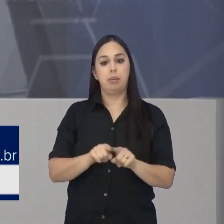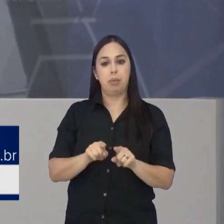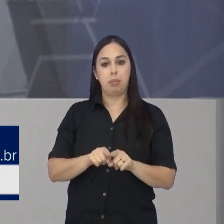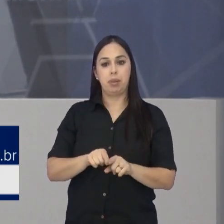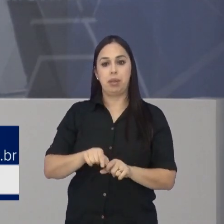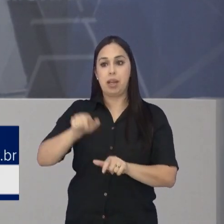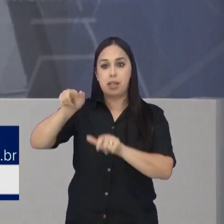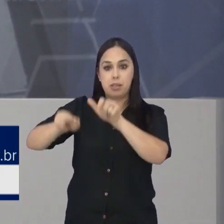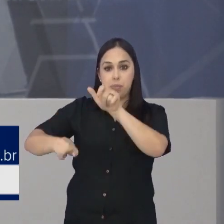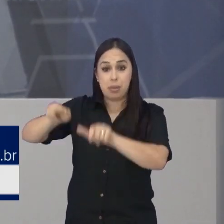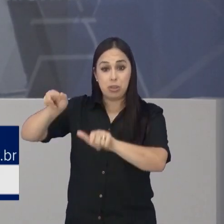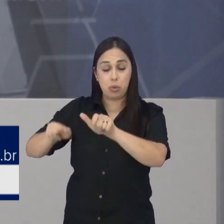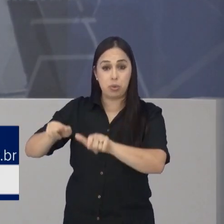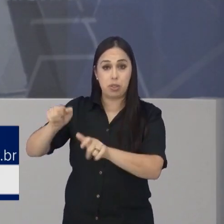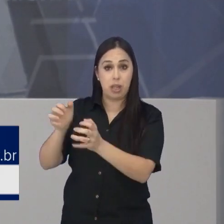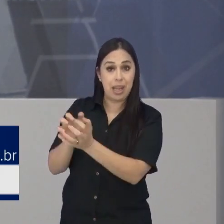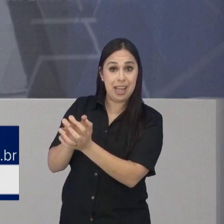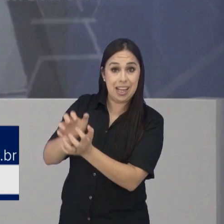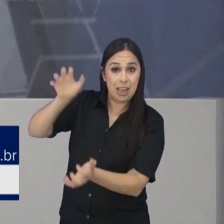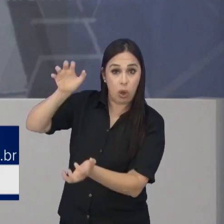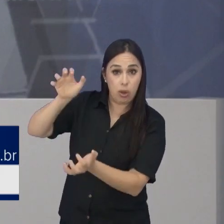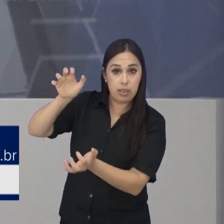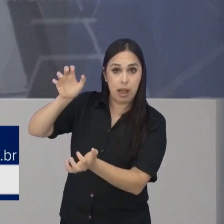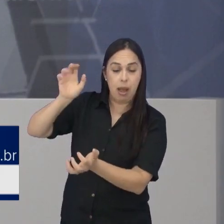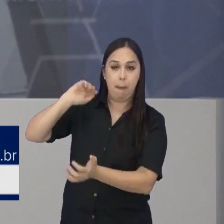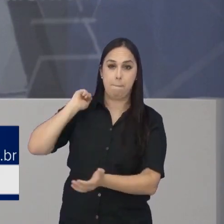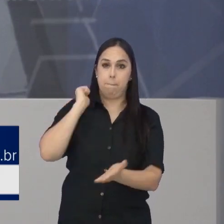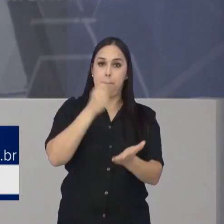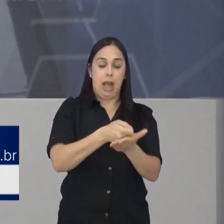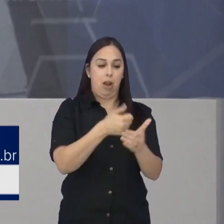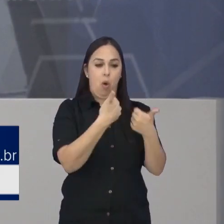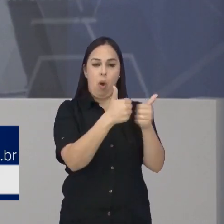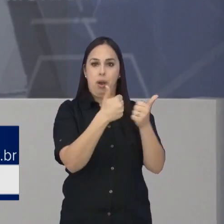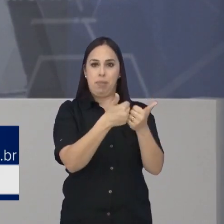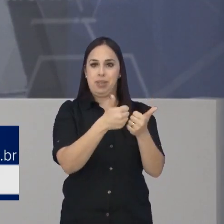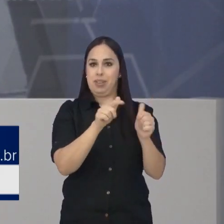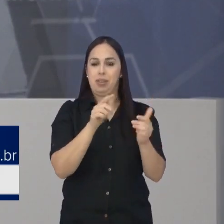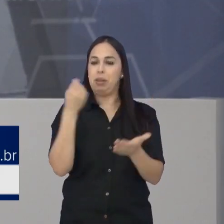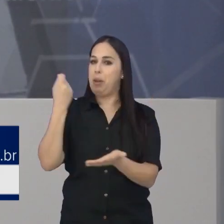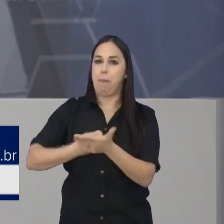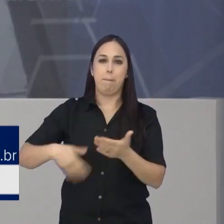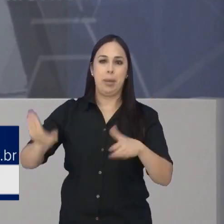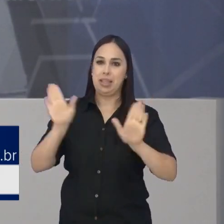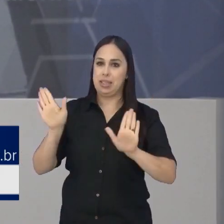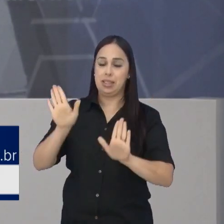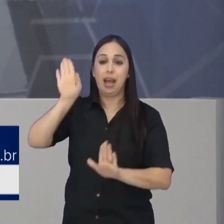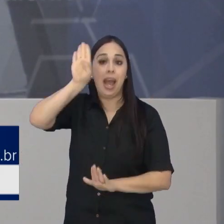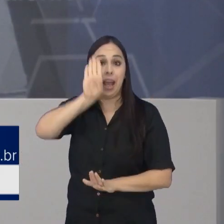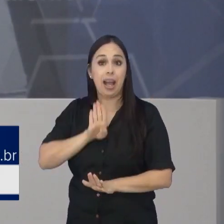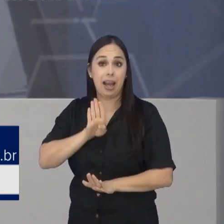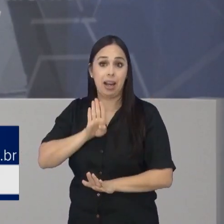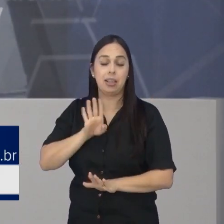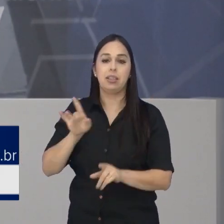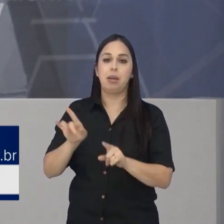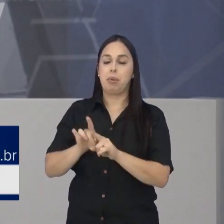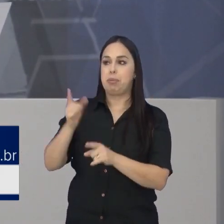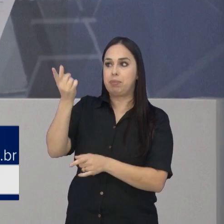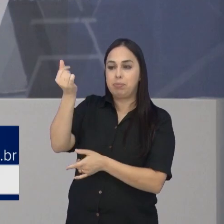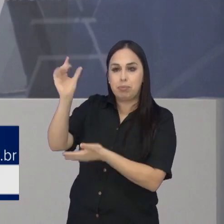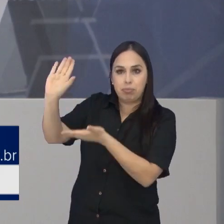das pessoas idosas do transporte coletivo. Estão sendo repassados aos sistemas